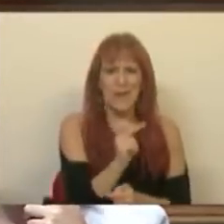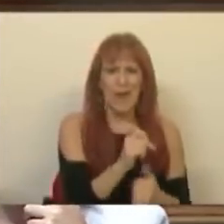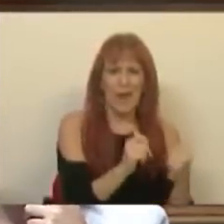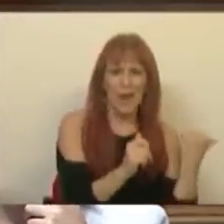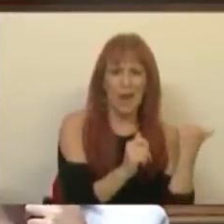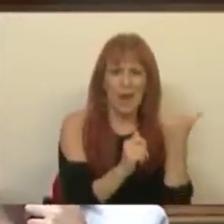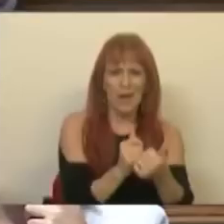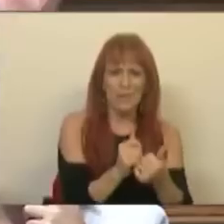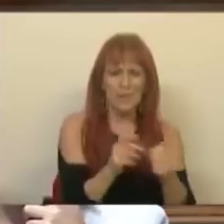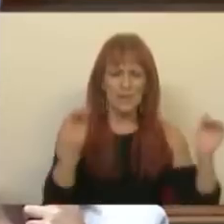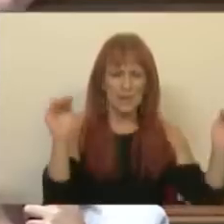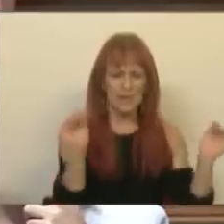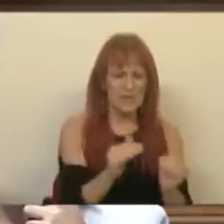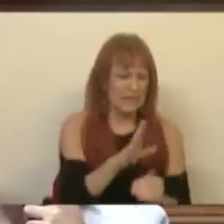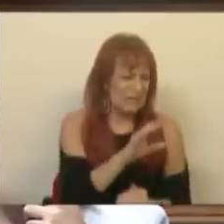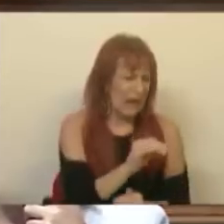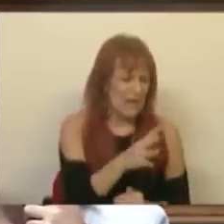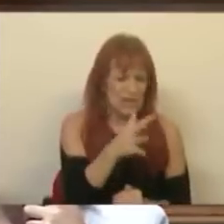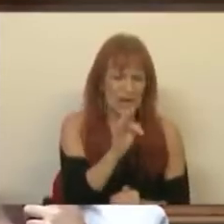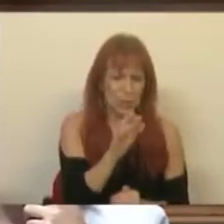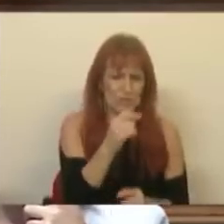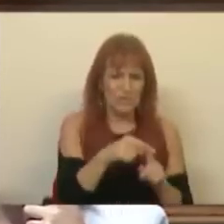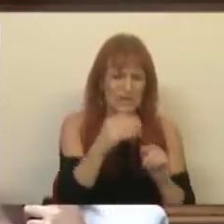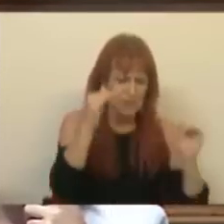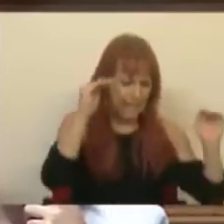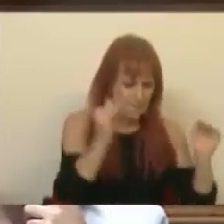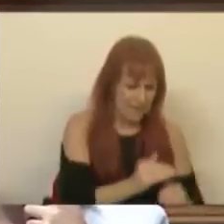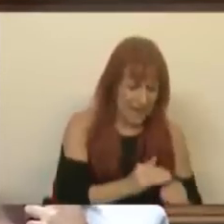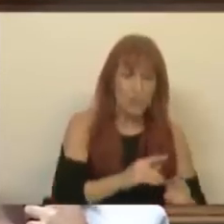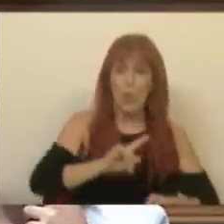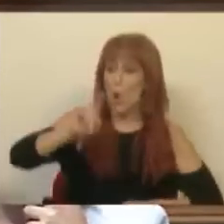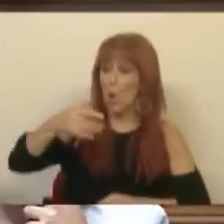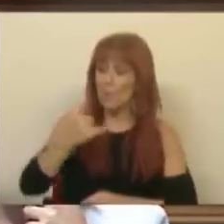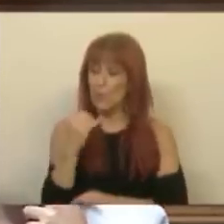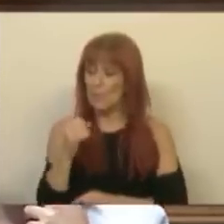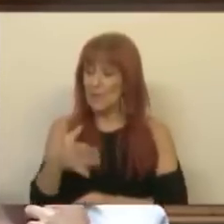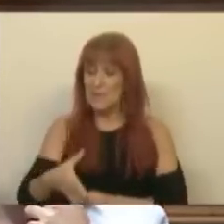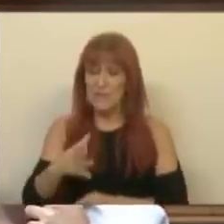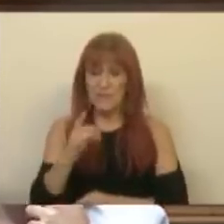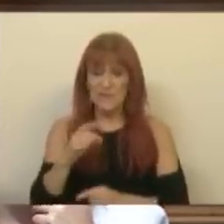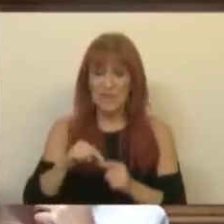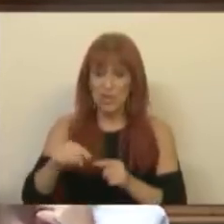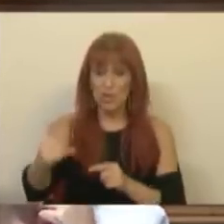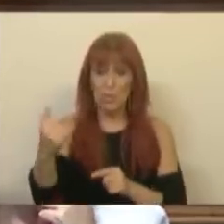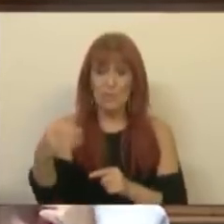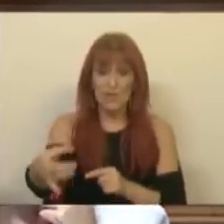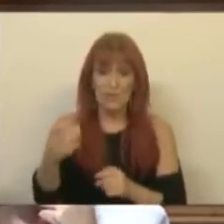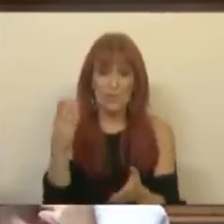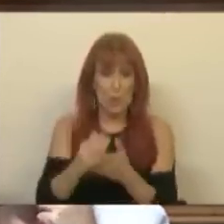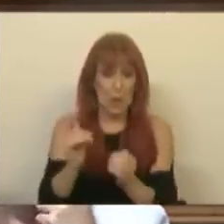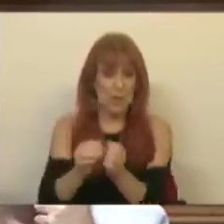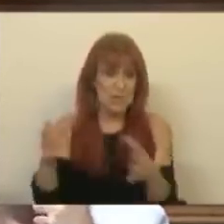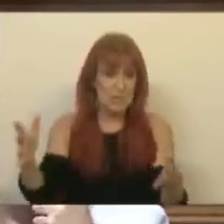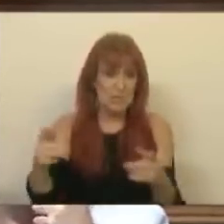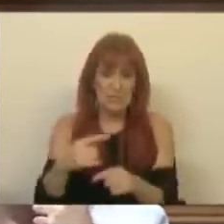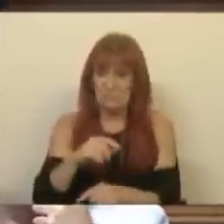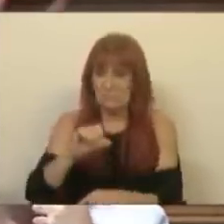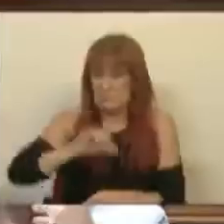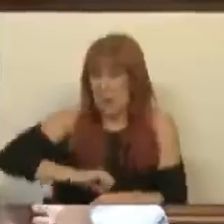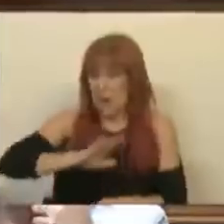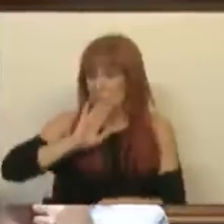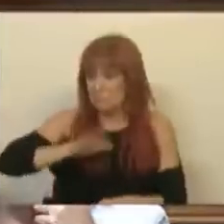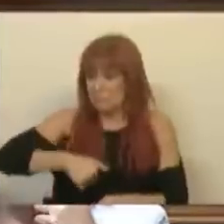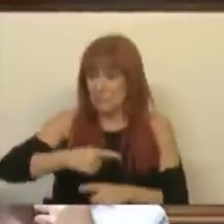para se crescer 10 14 vezes menos do que entre 2016 e 2019 que foram só crescimentos mediu